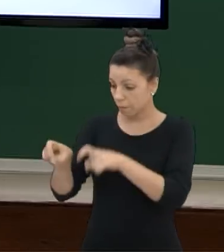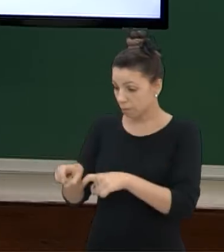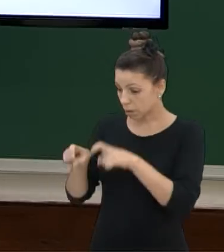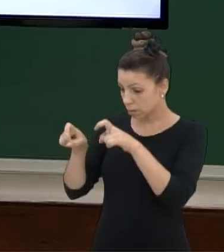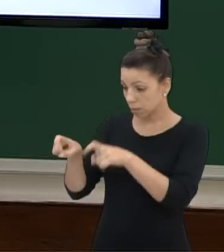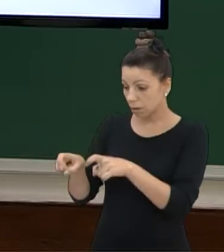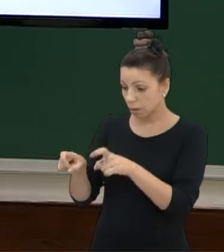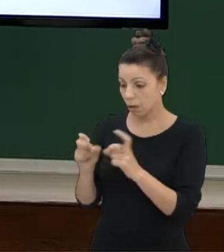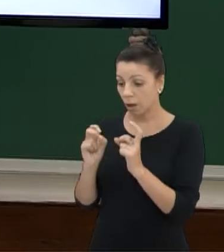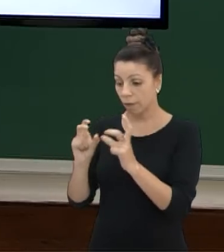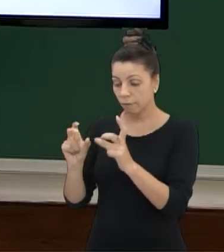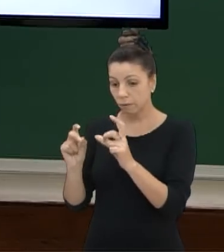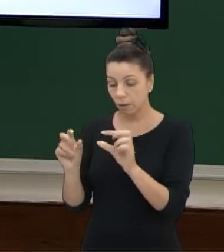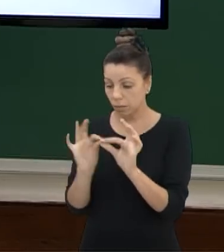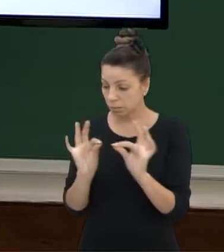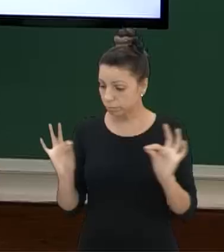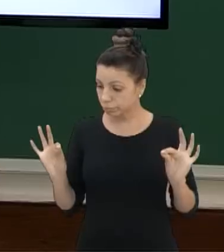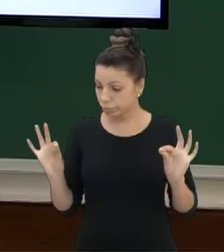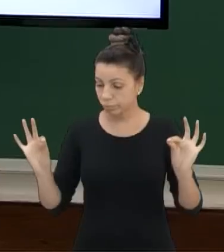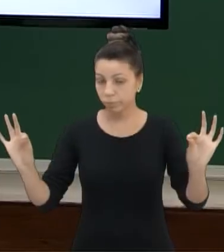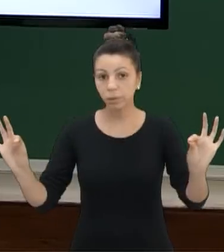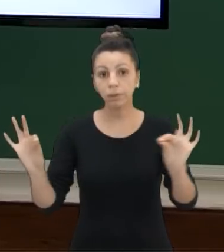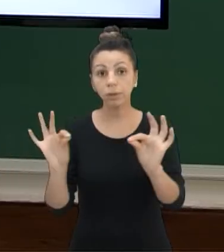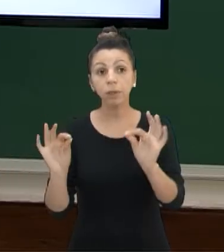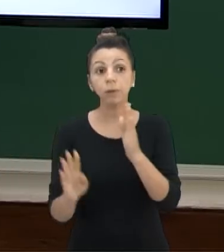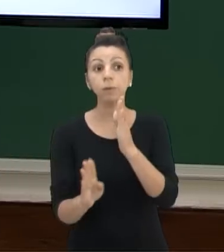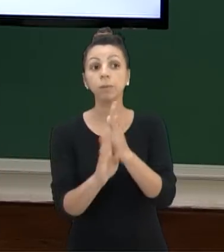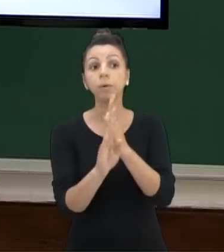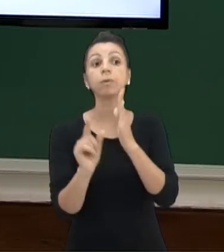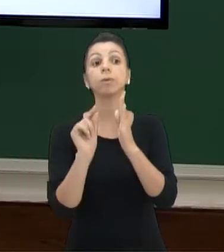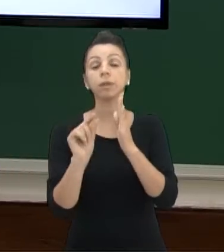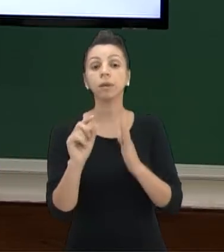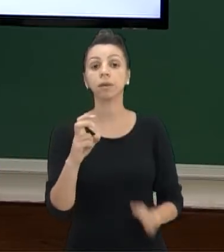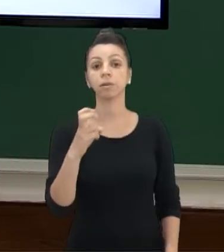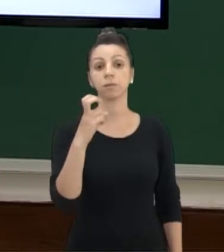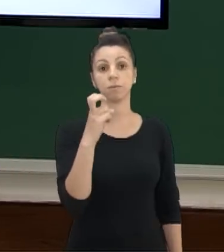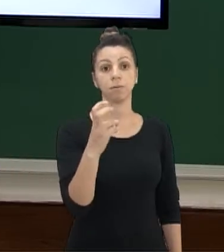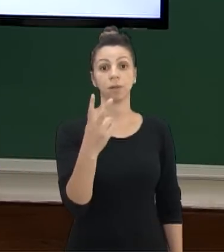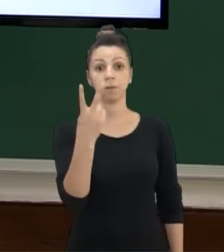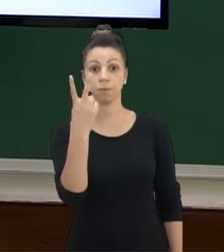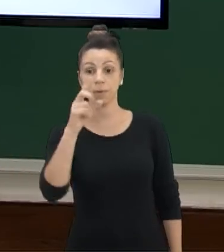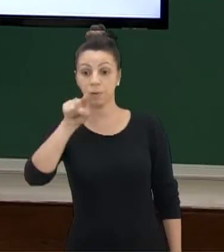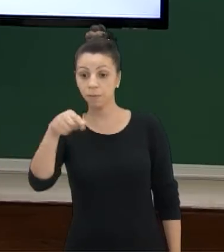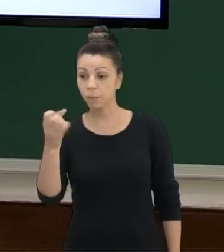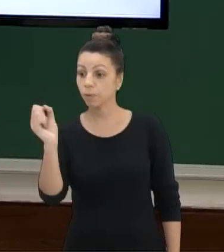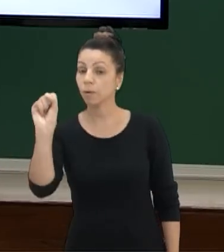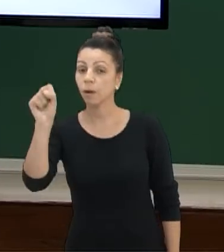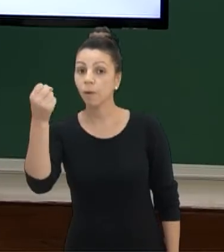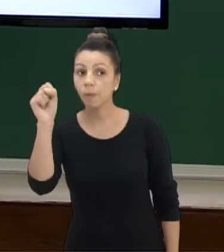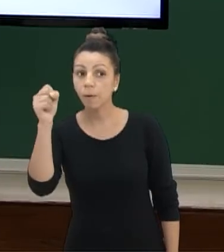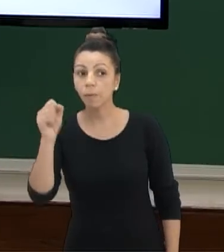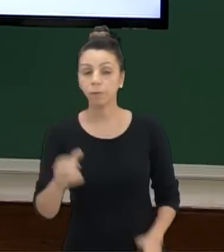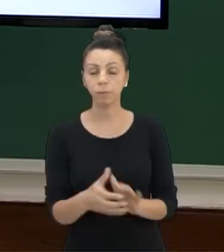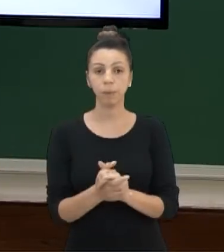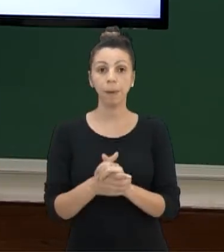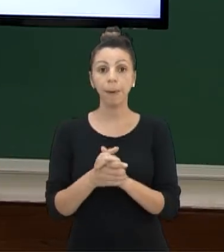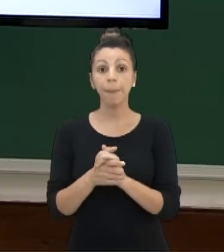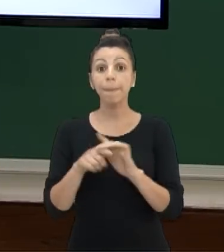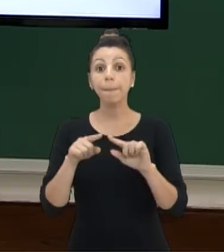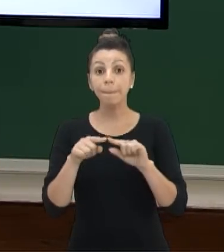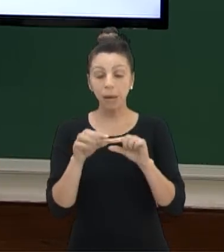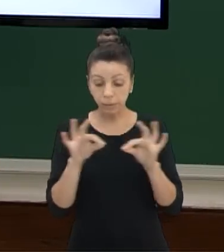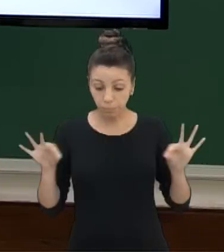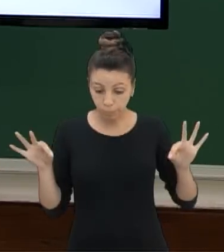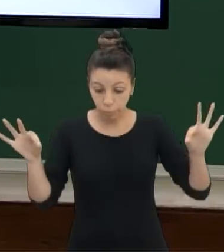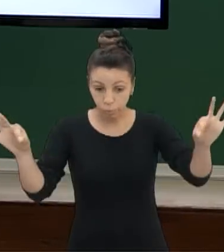proprietário mediu e descobriu ter 52,8 quartas de área, mas o valor do terreno é avaliado em alqueires.